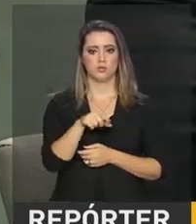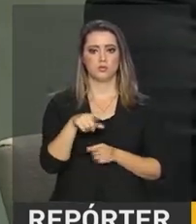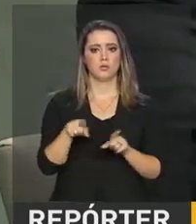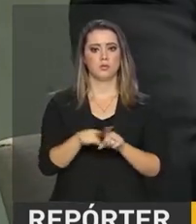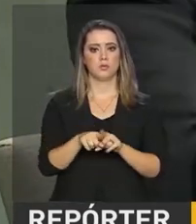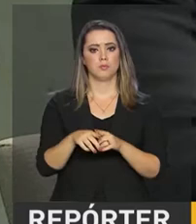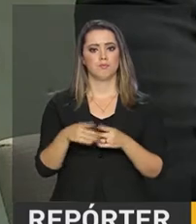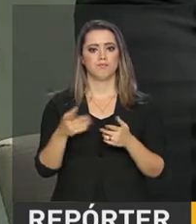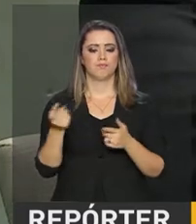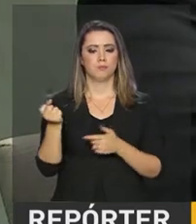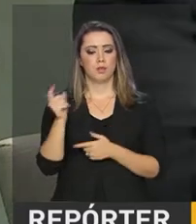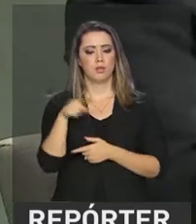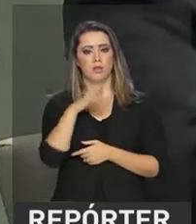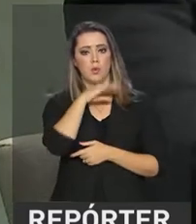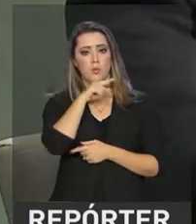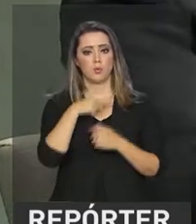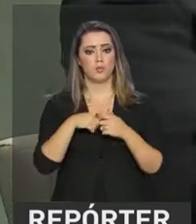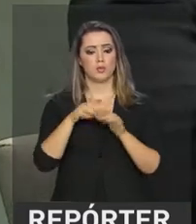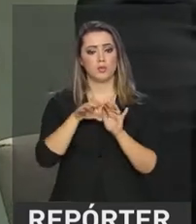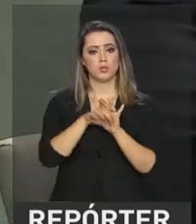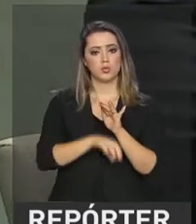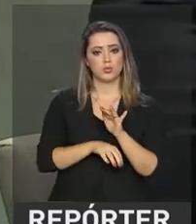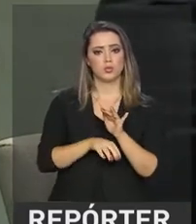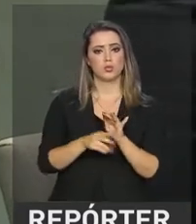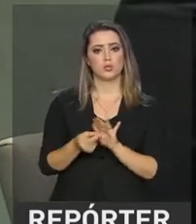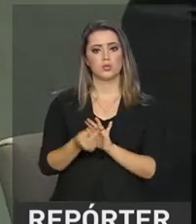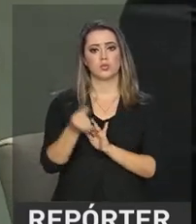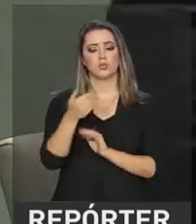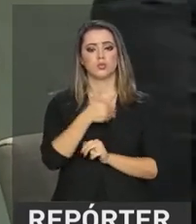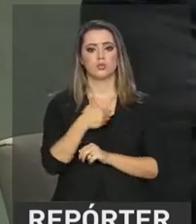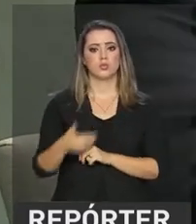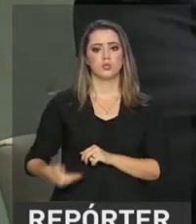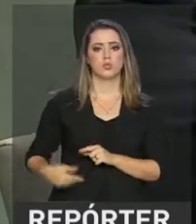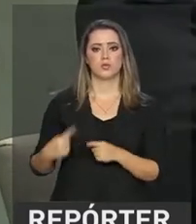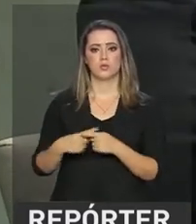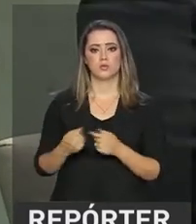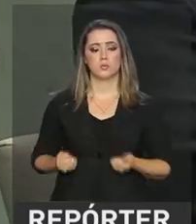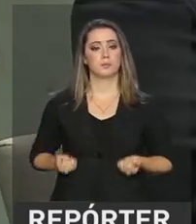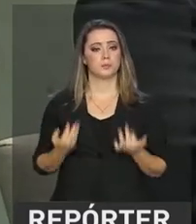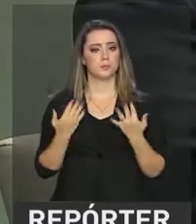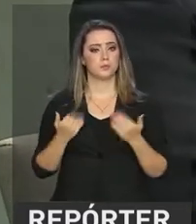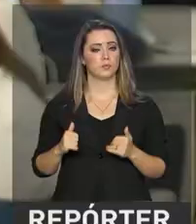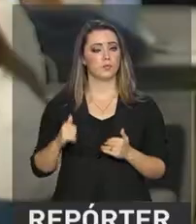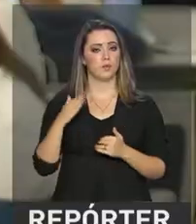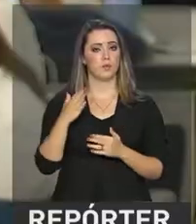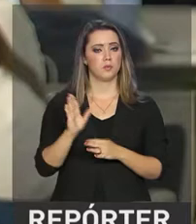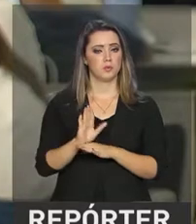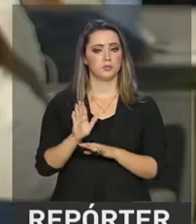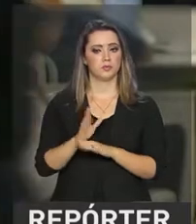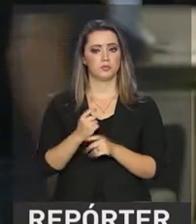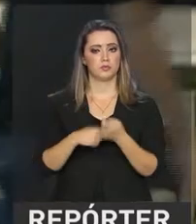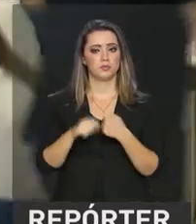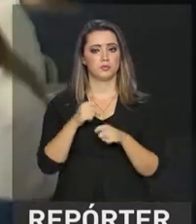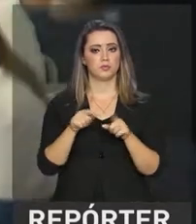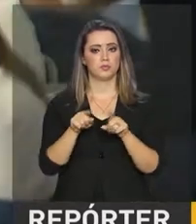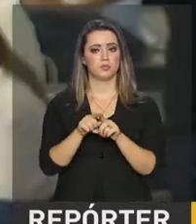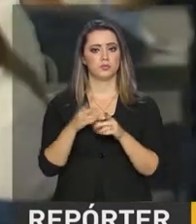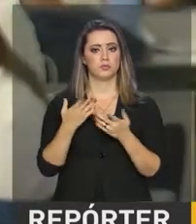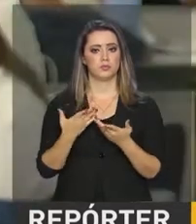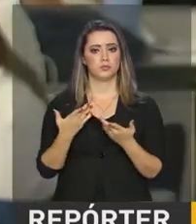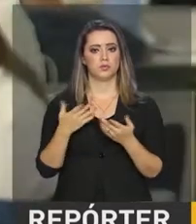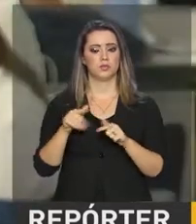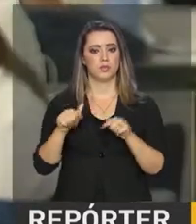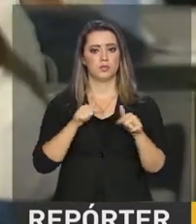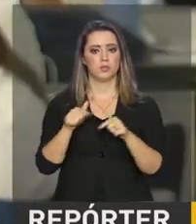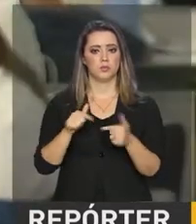nesse sentido, porque tira recursos do governo onde ele precisava gastar mais nesse momento para ajudar na recuperação. O governo trabalha para conseguir